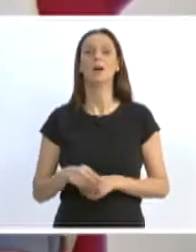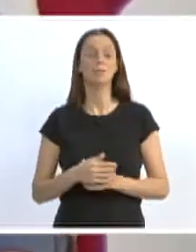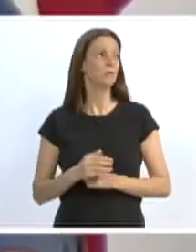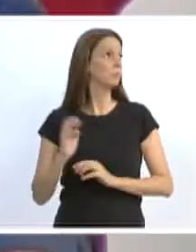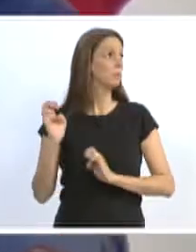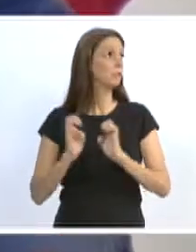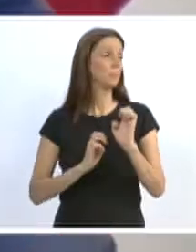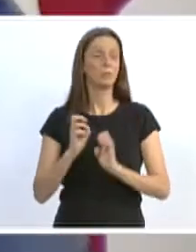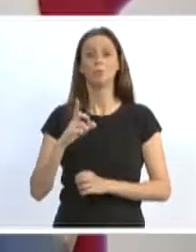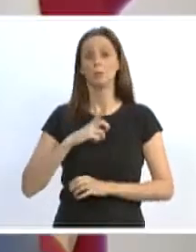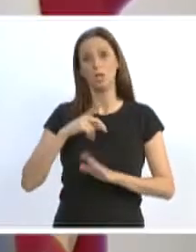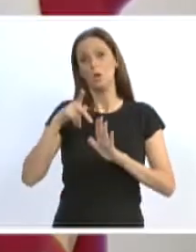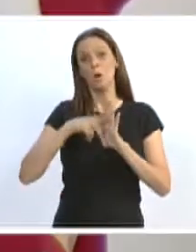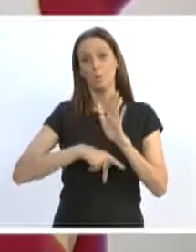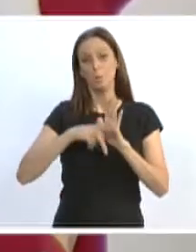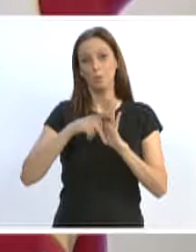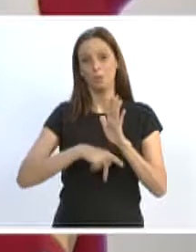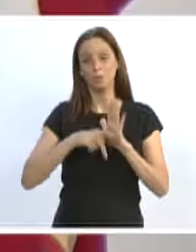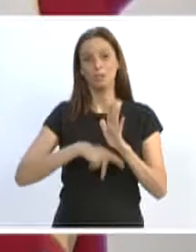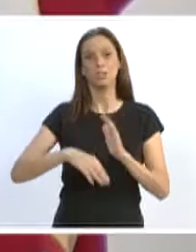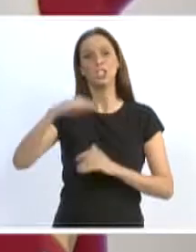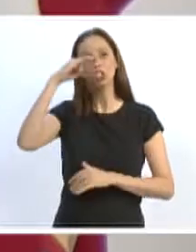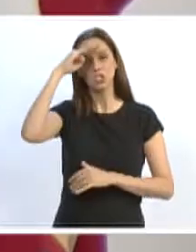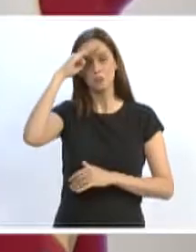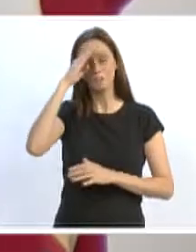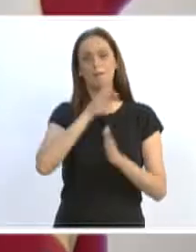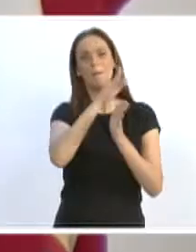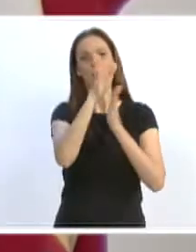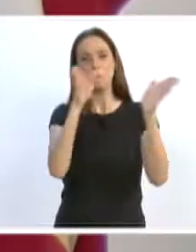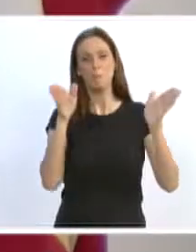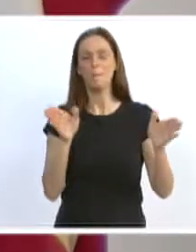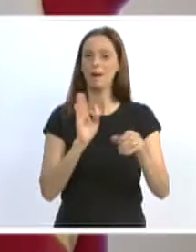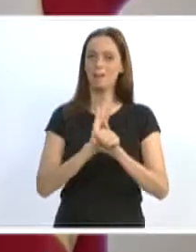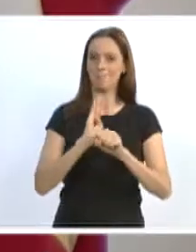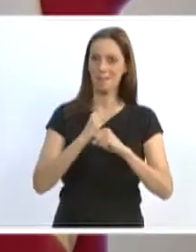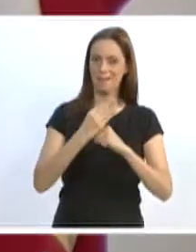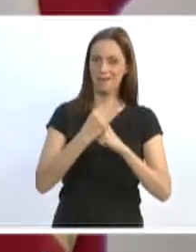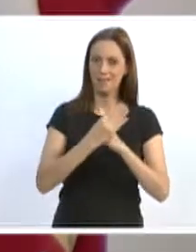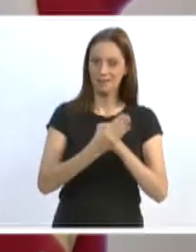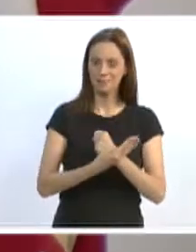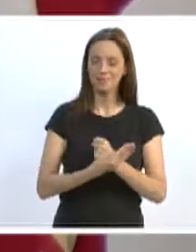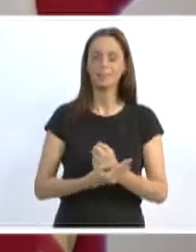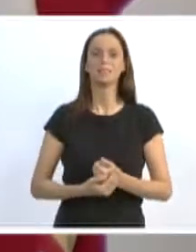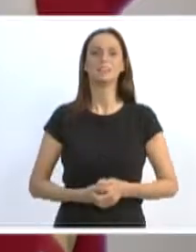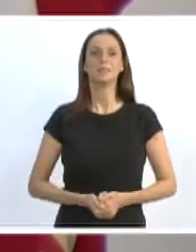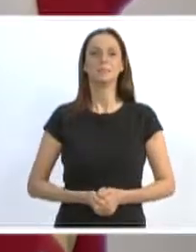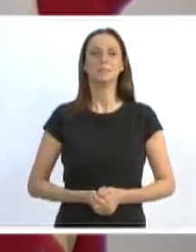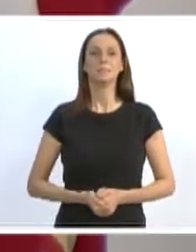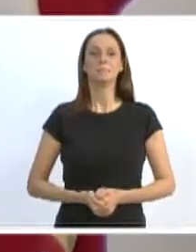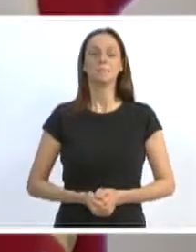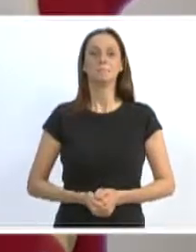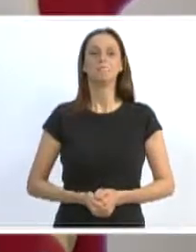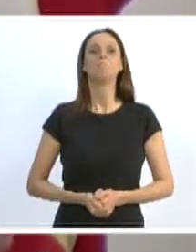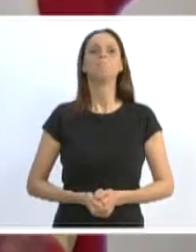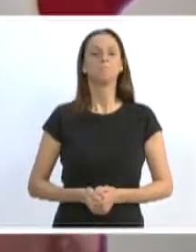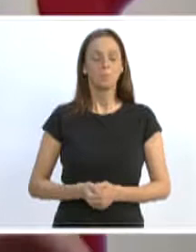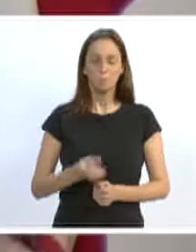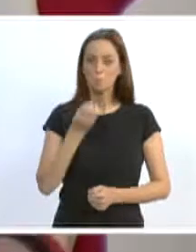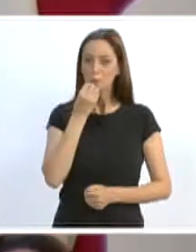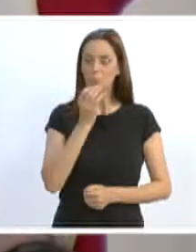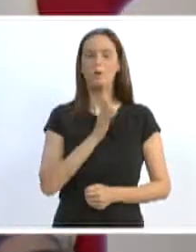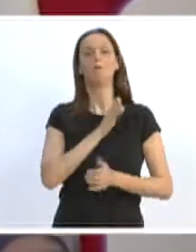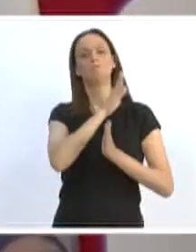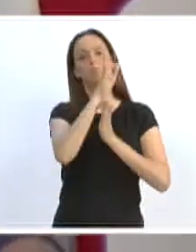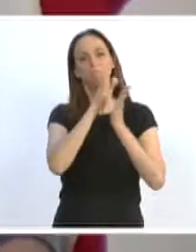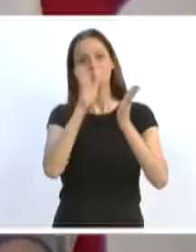conhecem o projeto jovino nos bairros e foi algo que deu certo e continuo fazendo